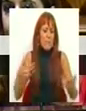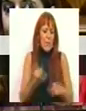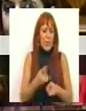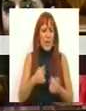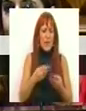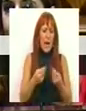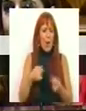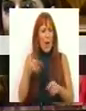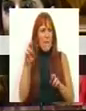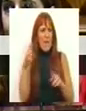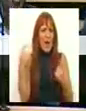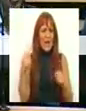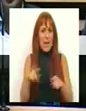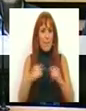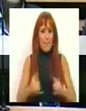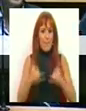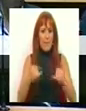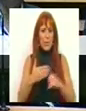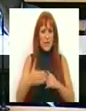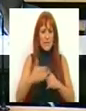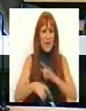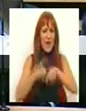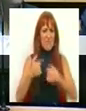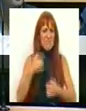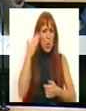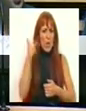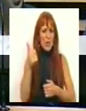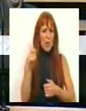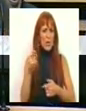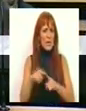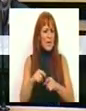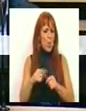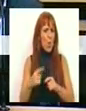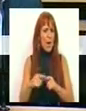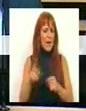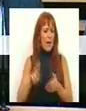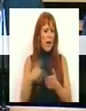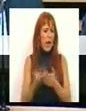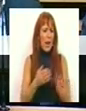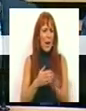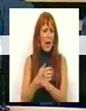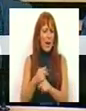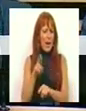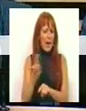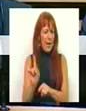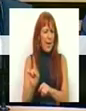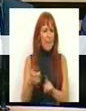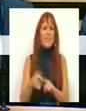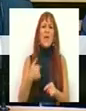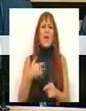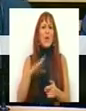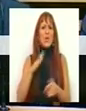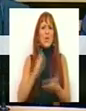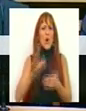porque era uma expectativa que existia até para a próxima semana e parece-me que o Bloco de Esquerda não irá deixar cair essa expectativa. Eu só